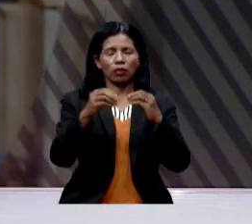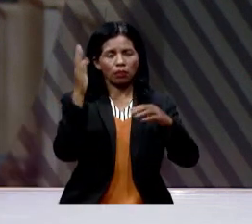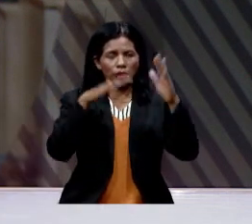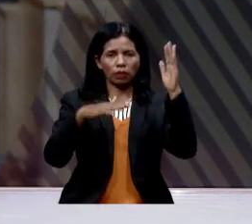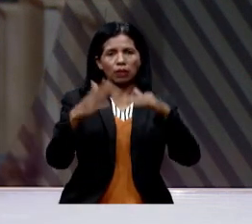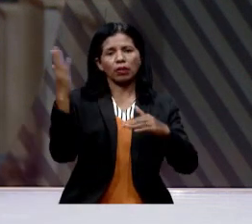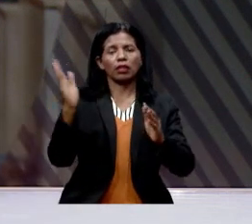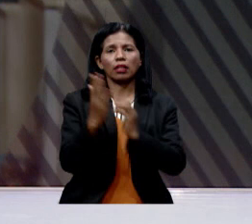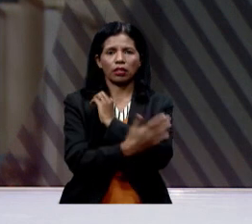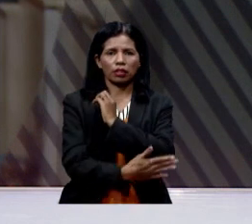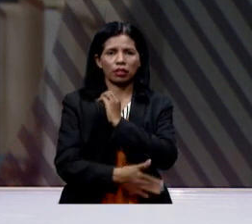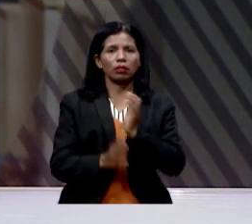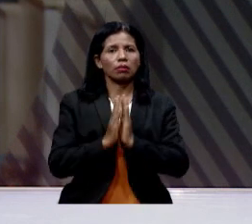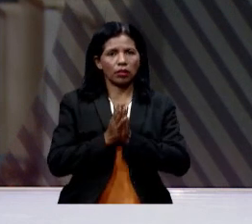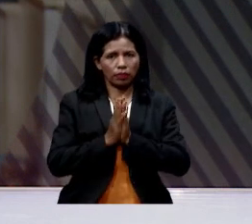Myanmar.